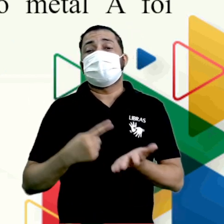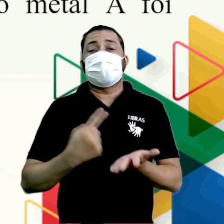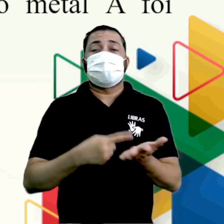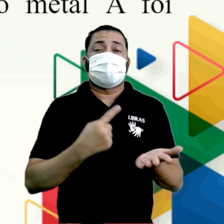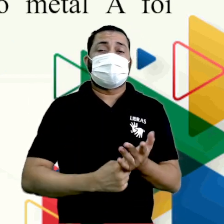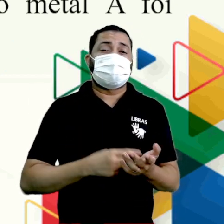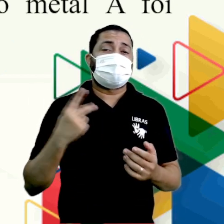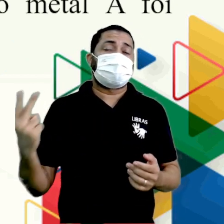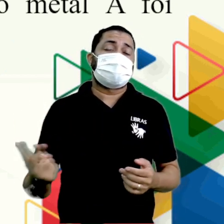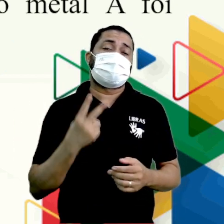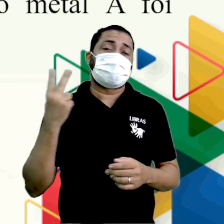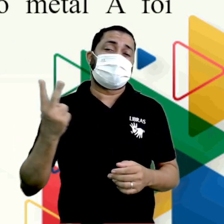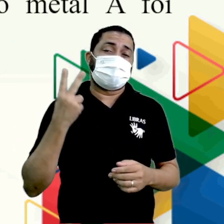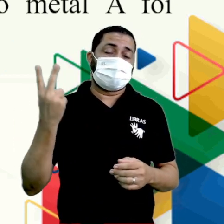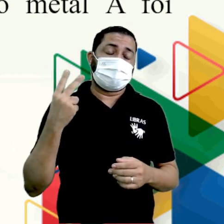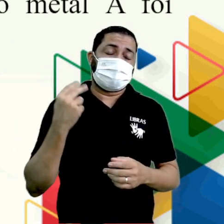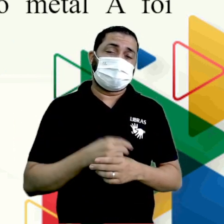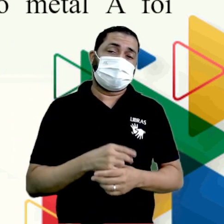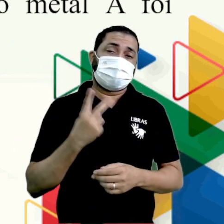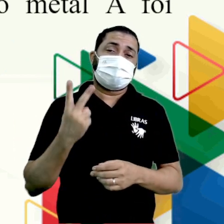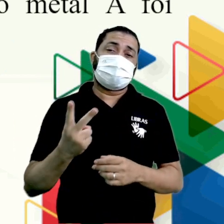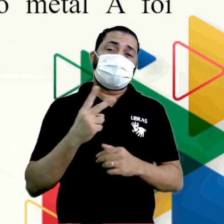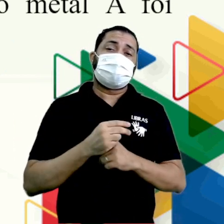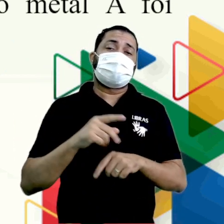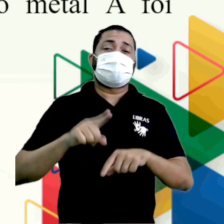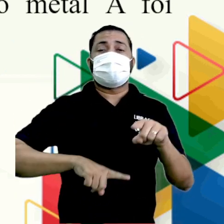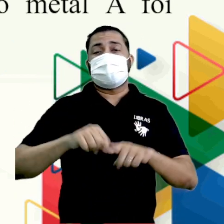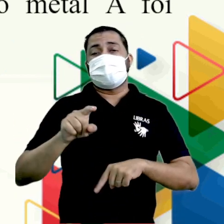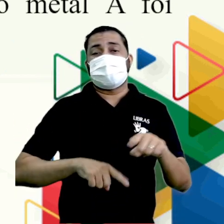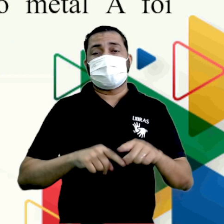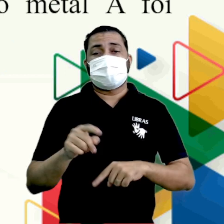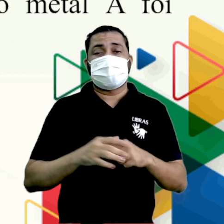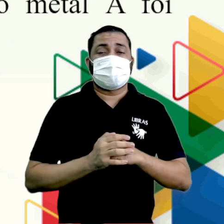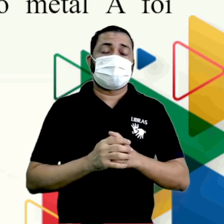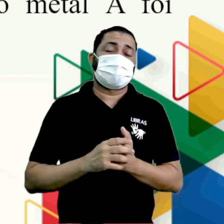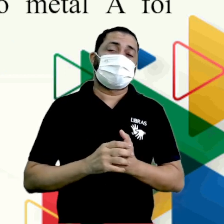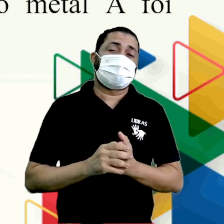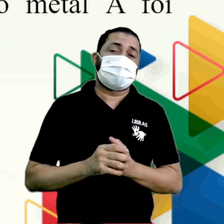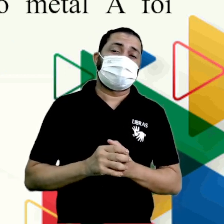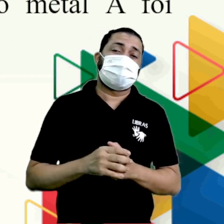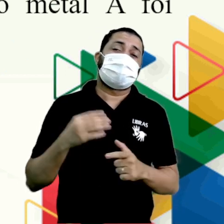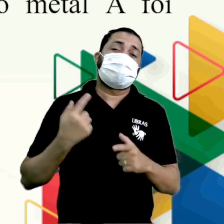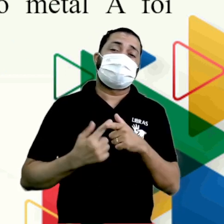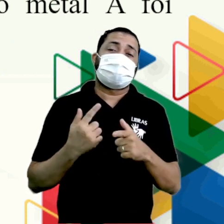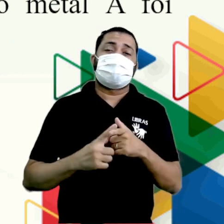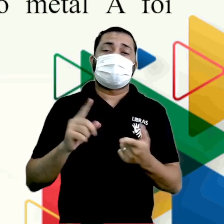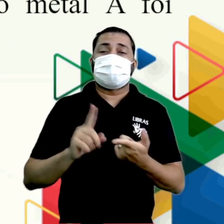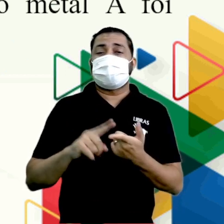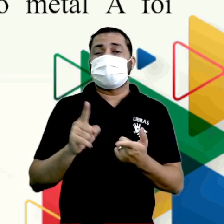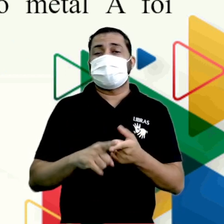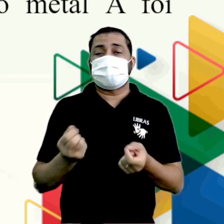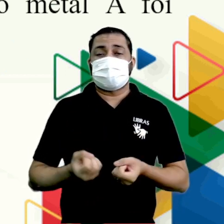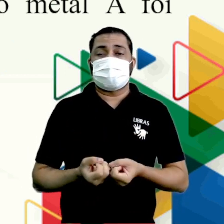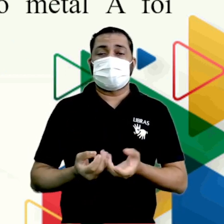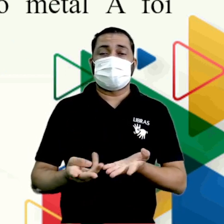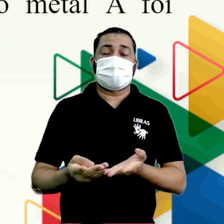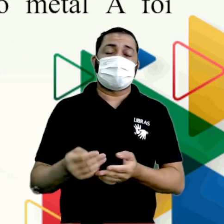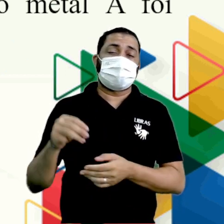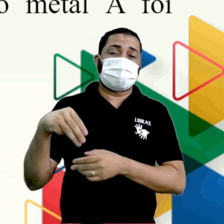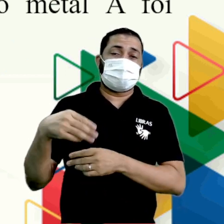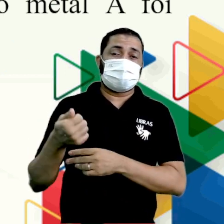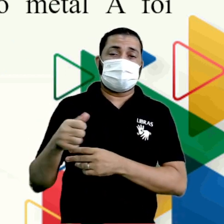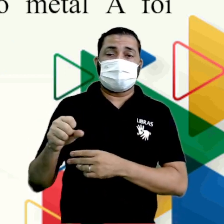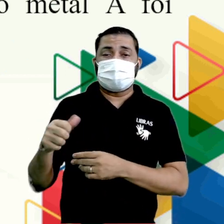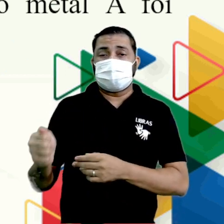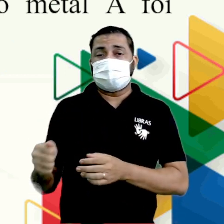o volume desses dois materiais, volume ocupado. Porque ele também está dando a massa aqui, ó. Ele